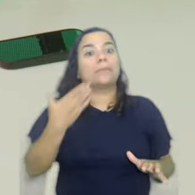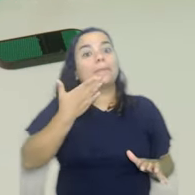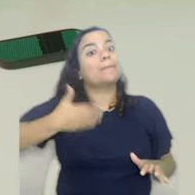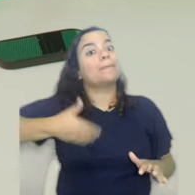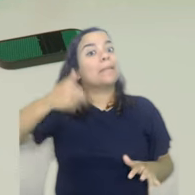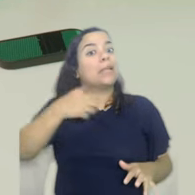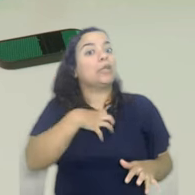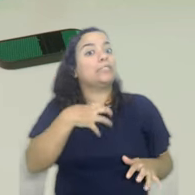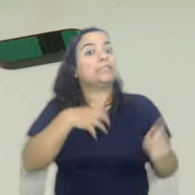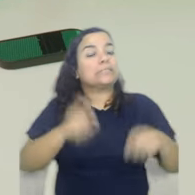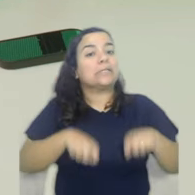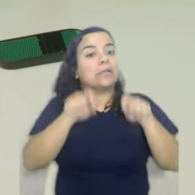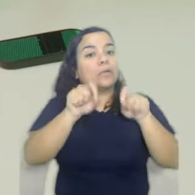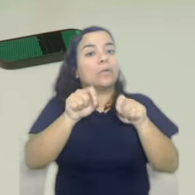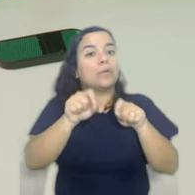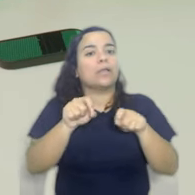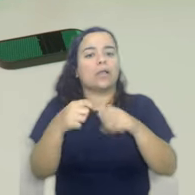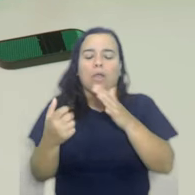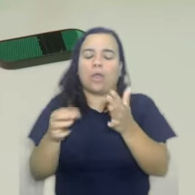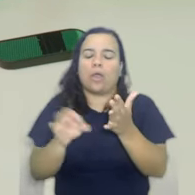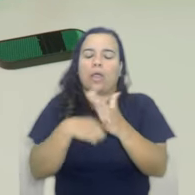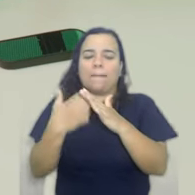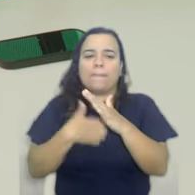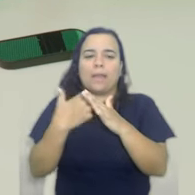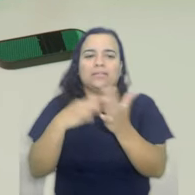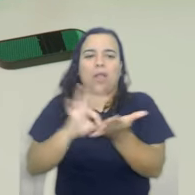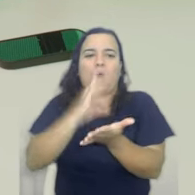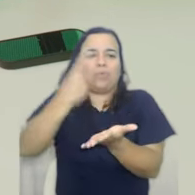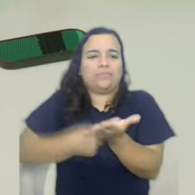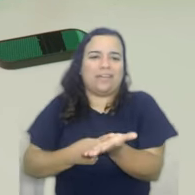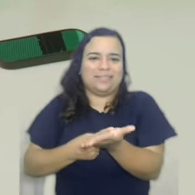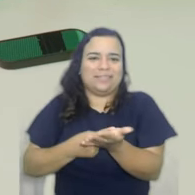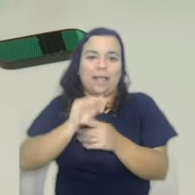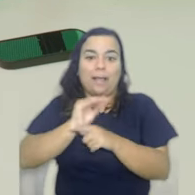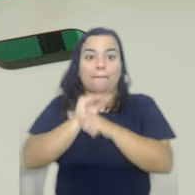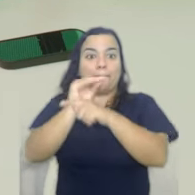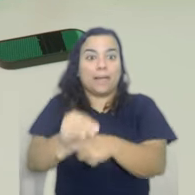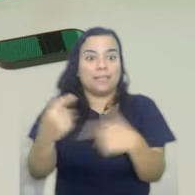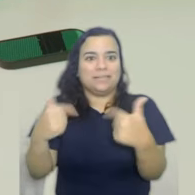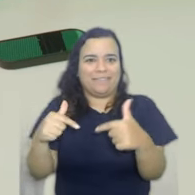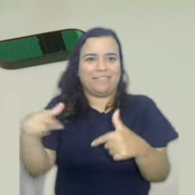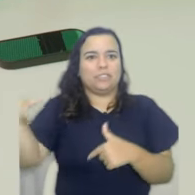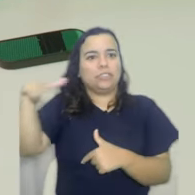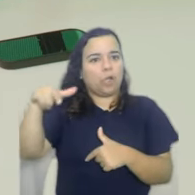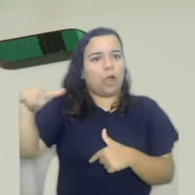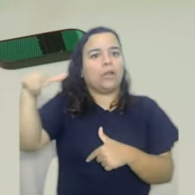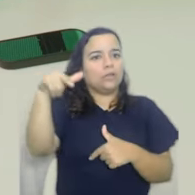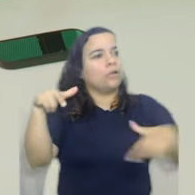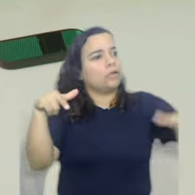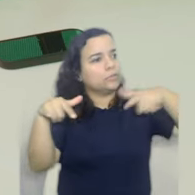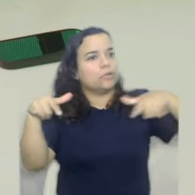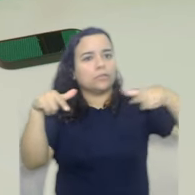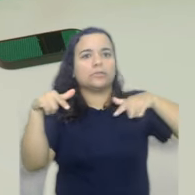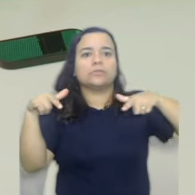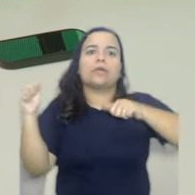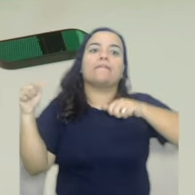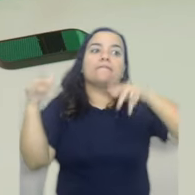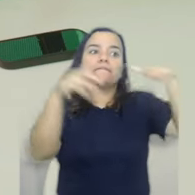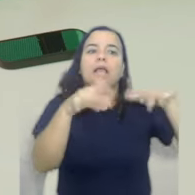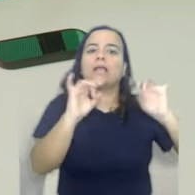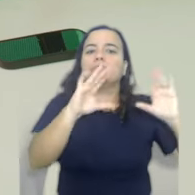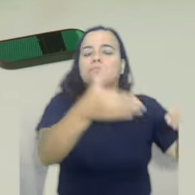pilotar ele contrata empresas que são prestadoras de serviço são as empresas que de fato vão só pulverizar são empresas que não t